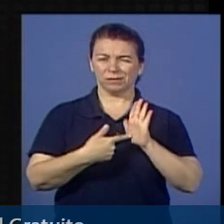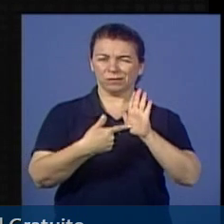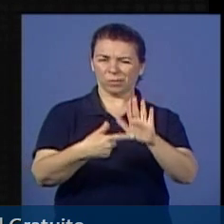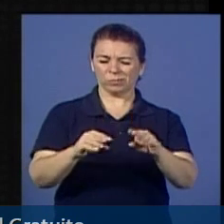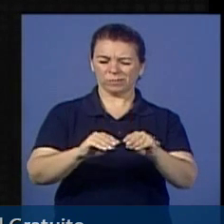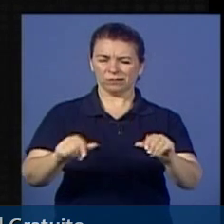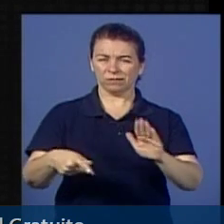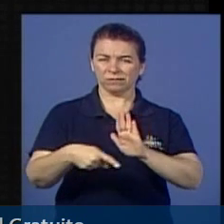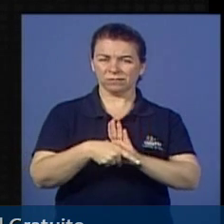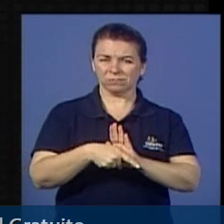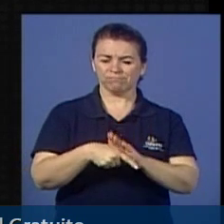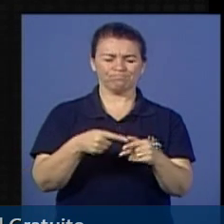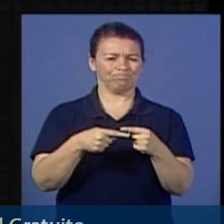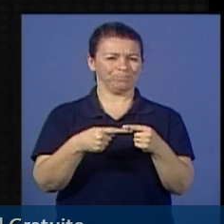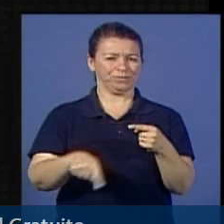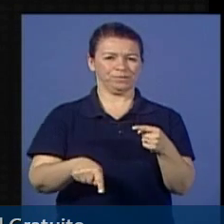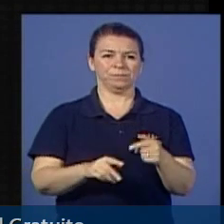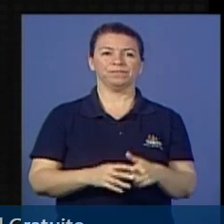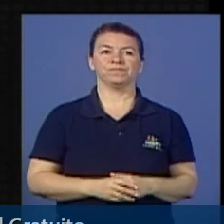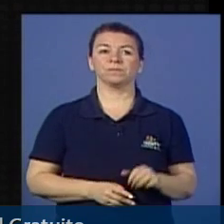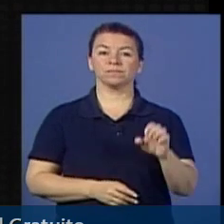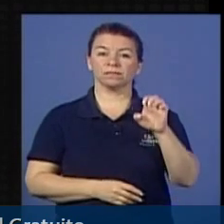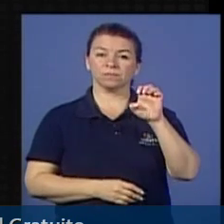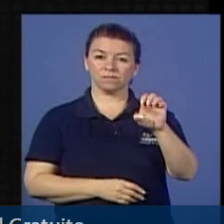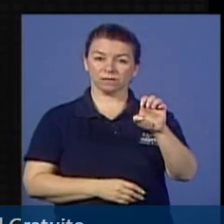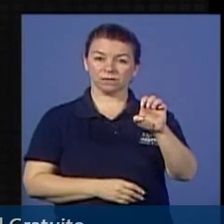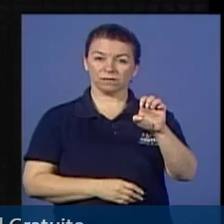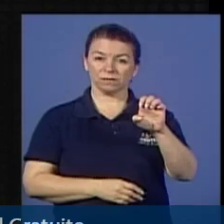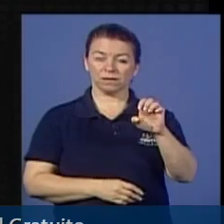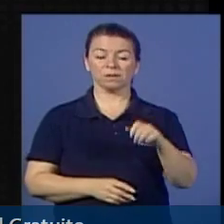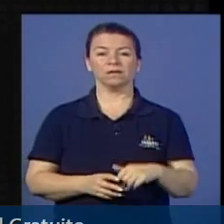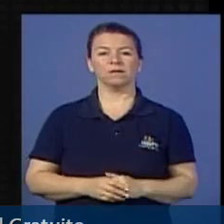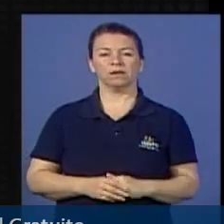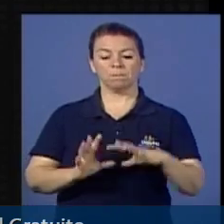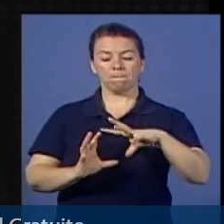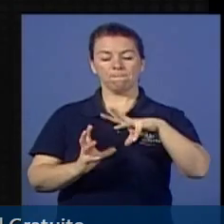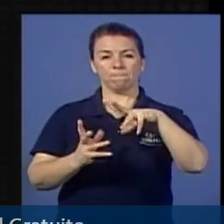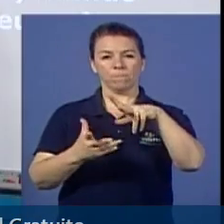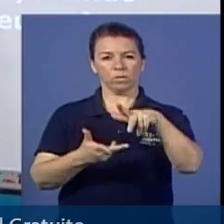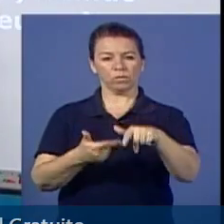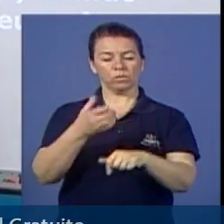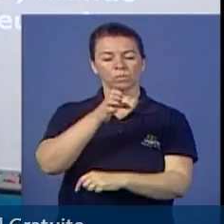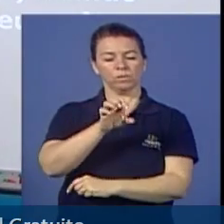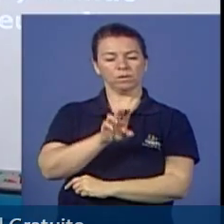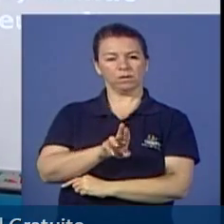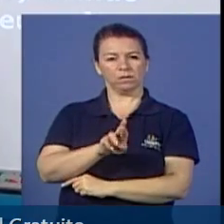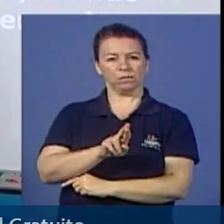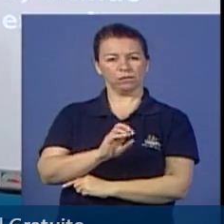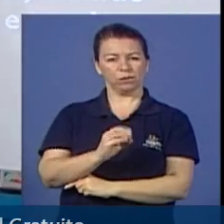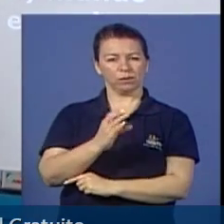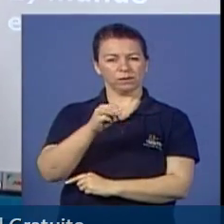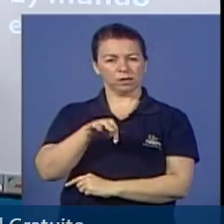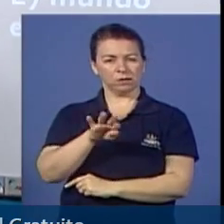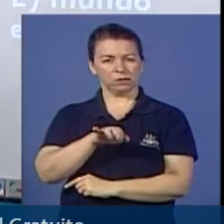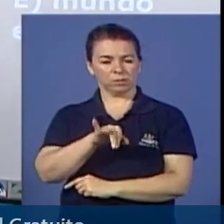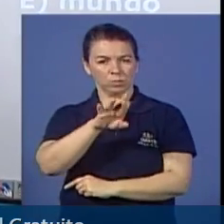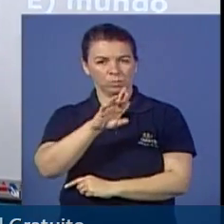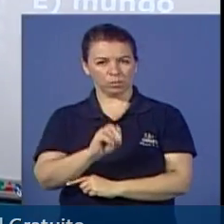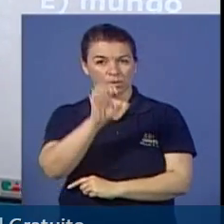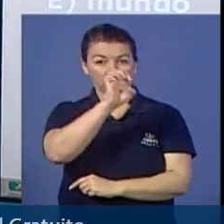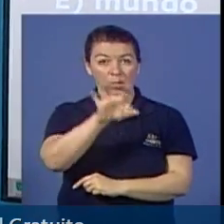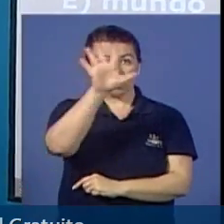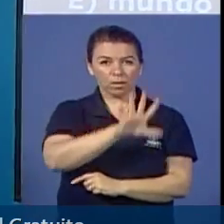Claro que não. E, mundo eurocêntrico. Está colocando a Europa como centro do mundo, como agora eu